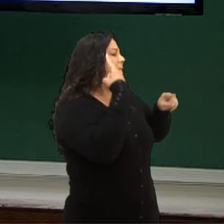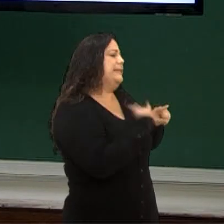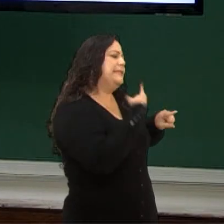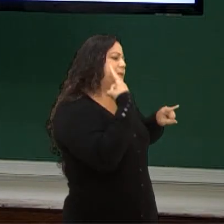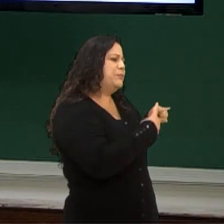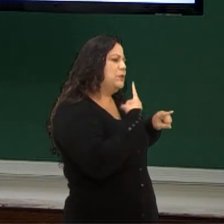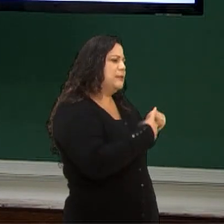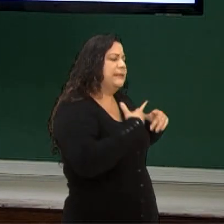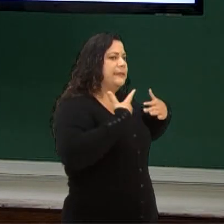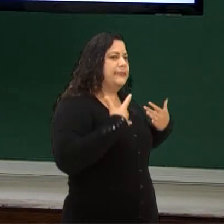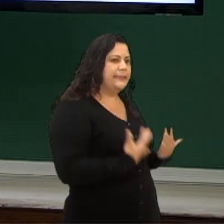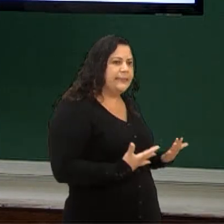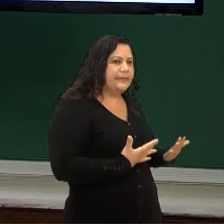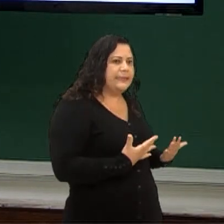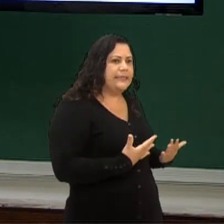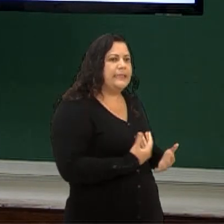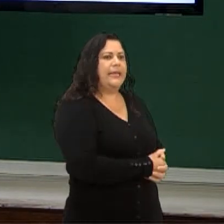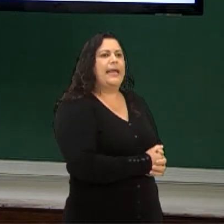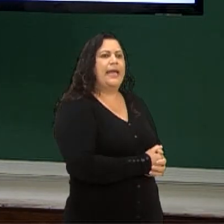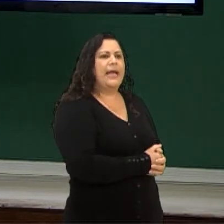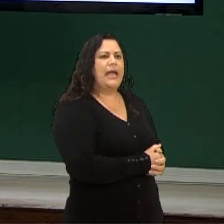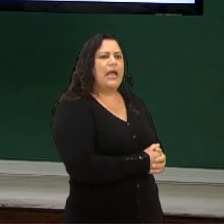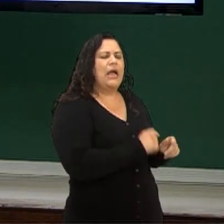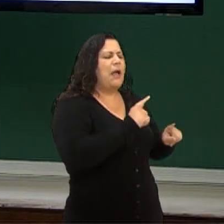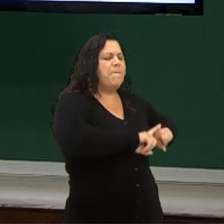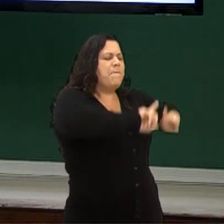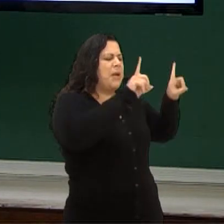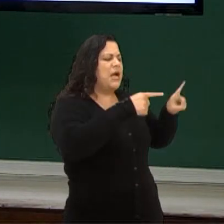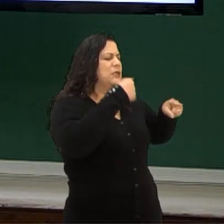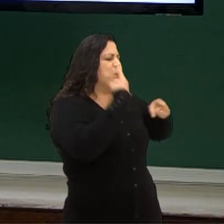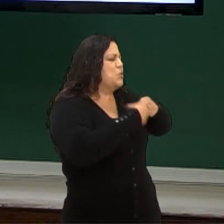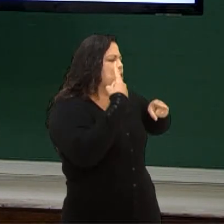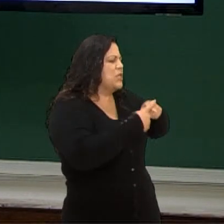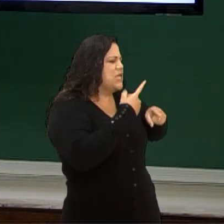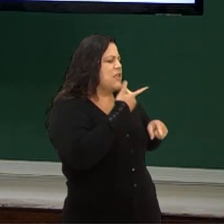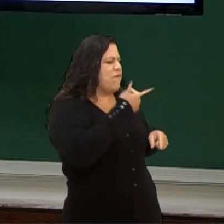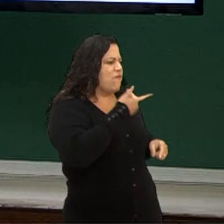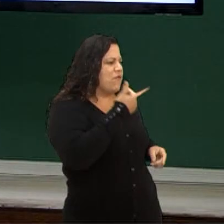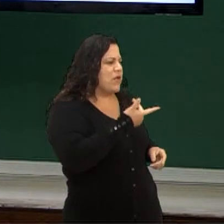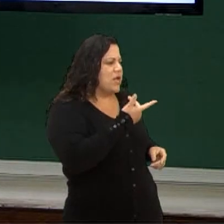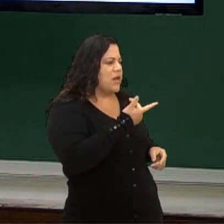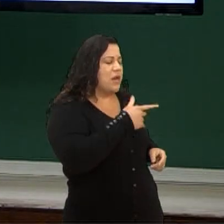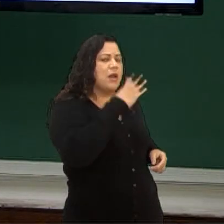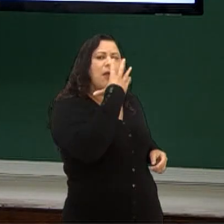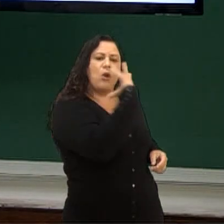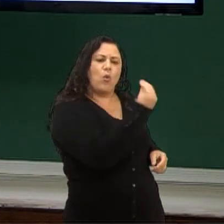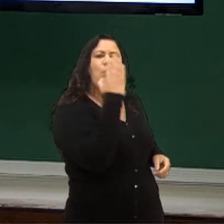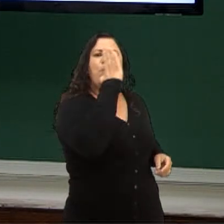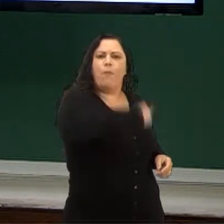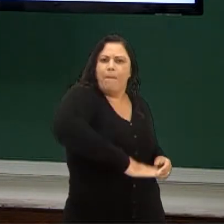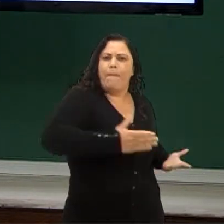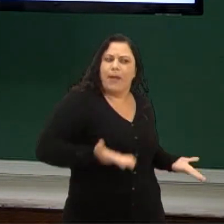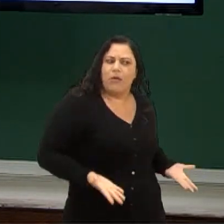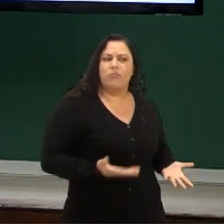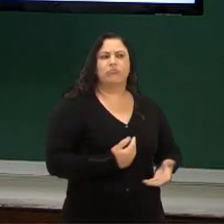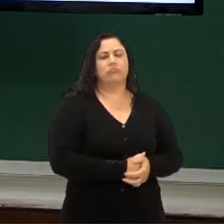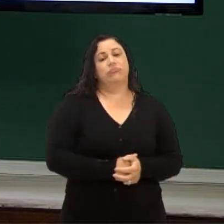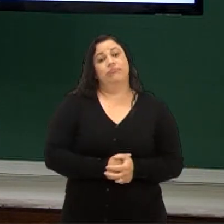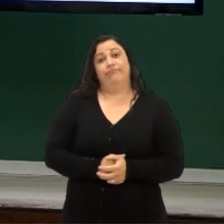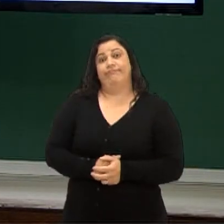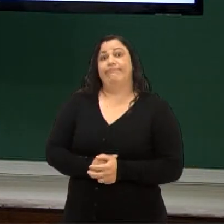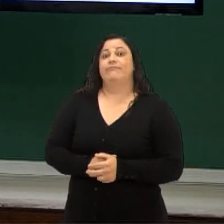porque essa aqui é resposta, ó, bacana isso. Mas por que chamam ele de lobo mau? Aqui temos a linguagem informal, aqui, ó,